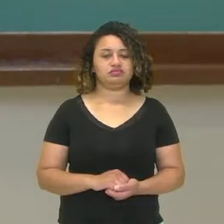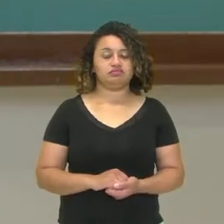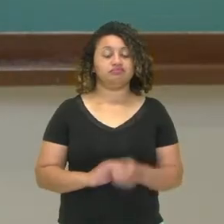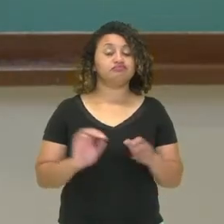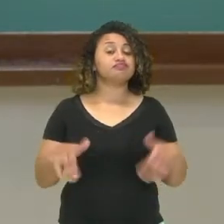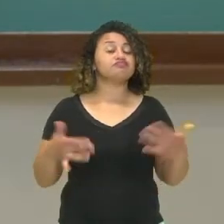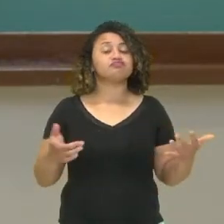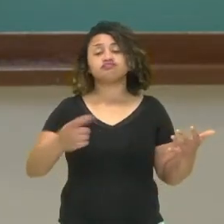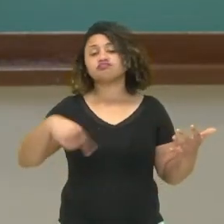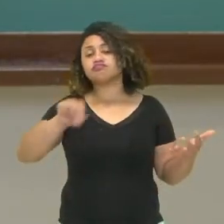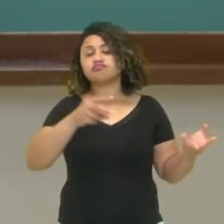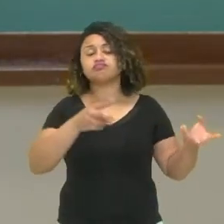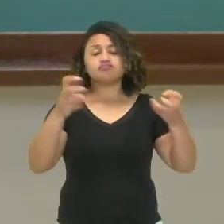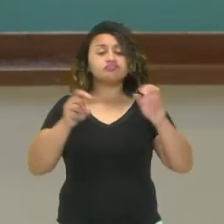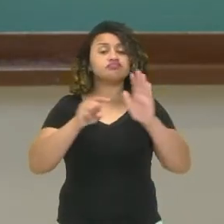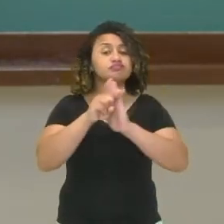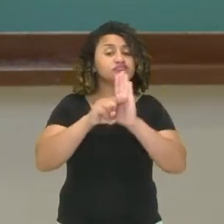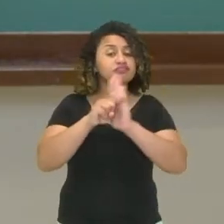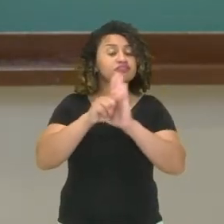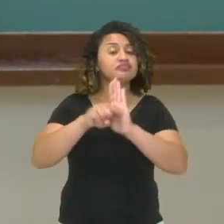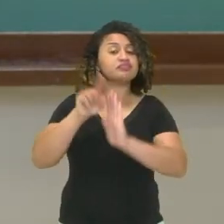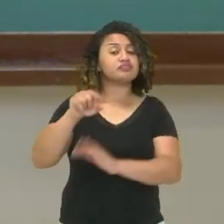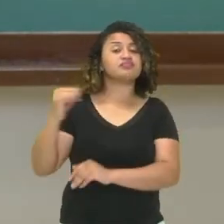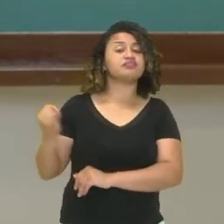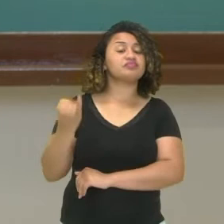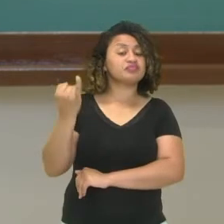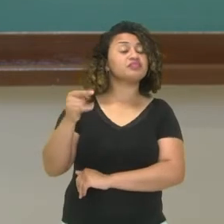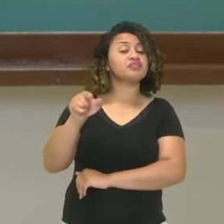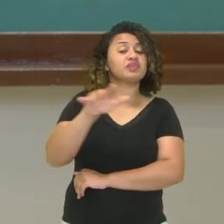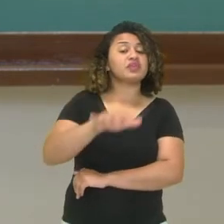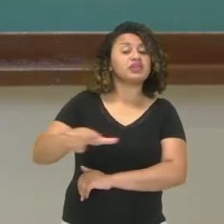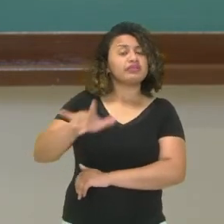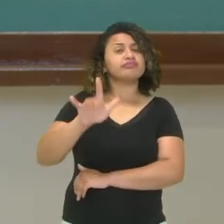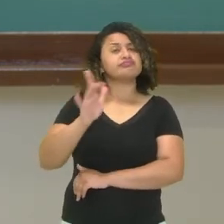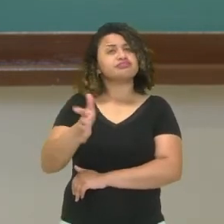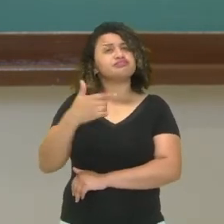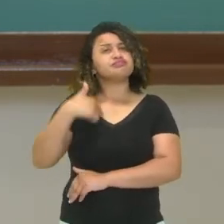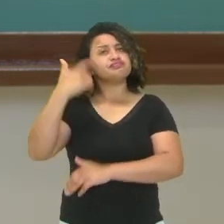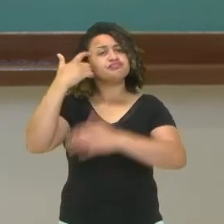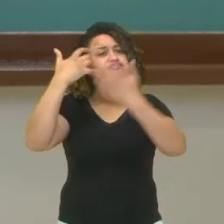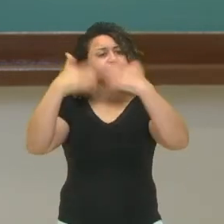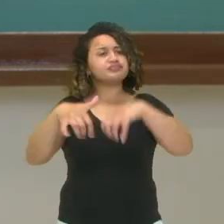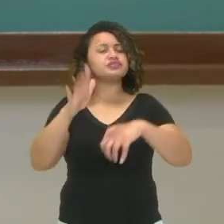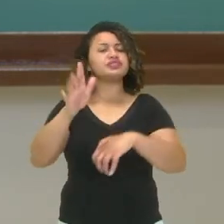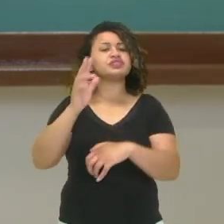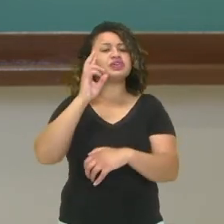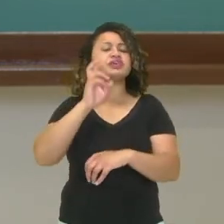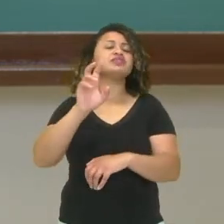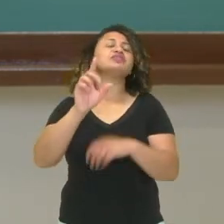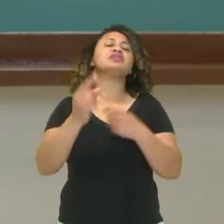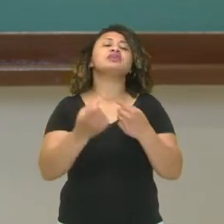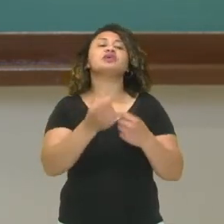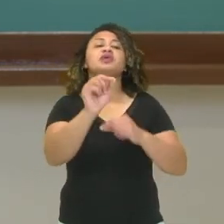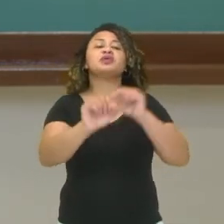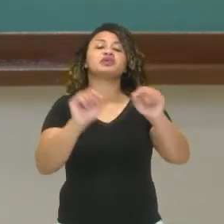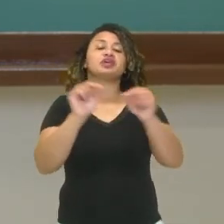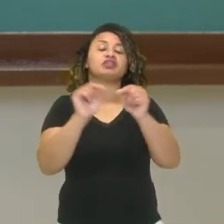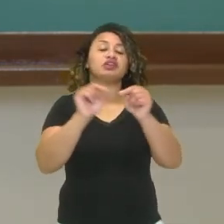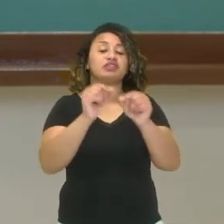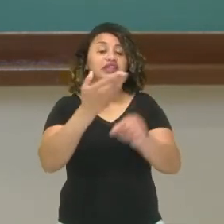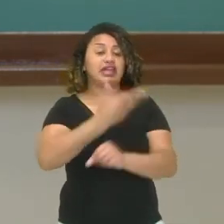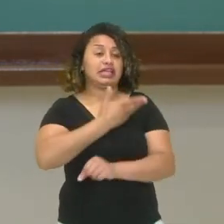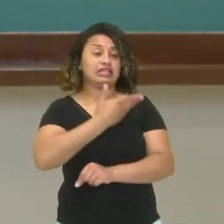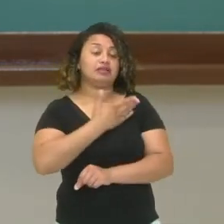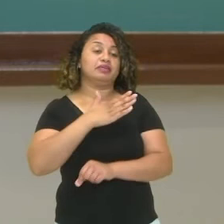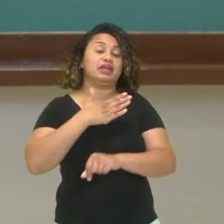Então, galera, vocês viram que pesquisa é fundamental. Nesse caso agora a gente já está pensando, que elas já viram que peças as amigas gostam